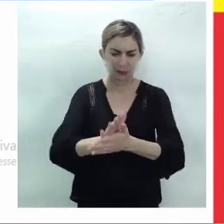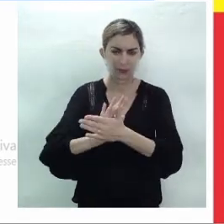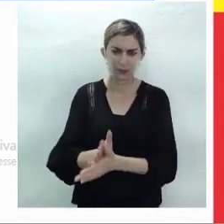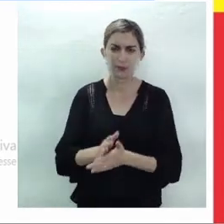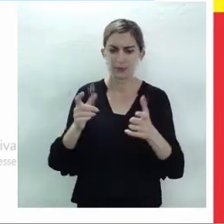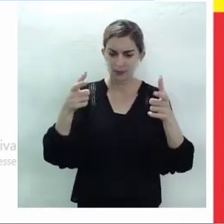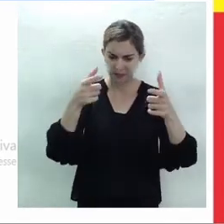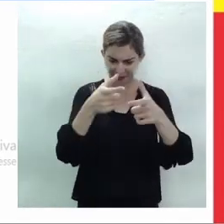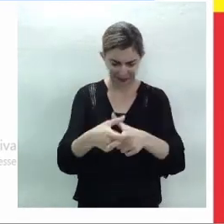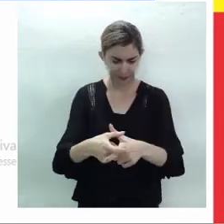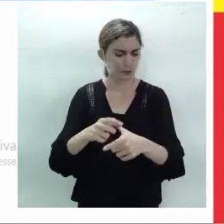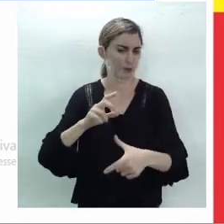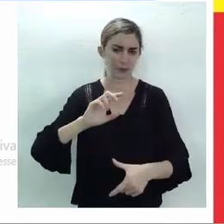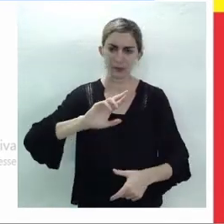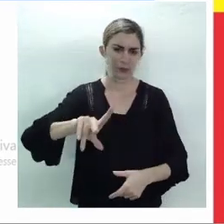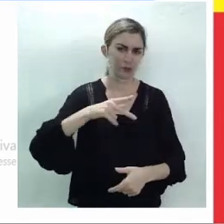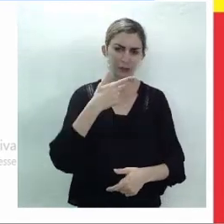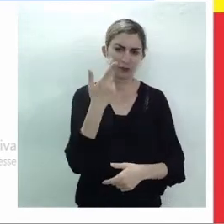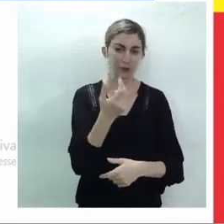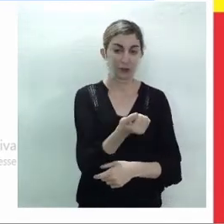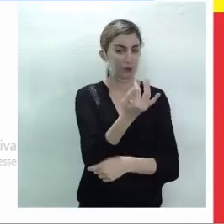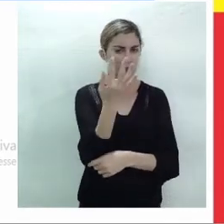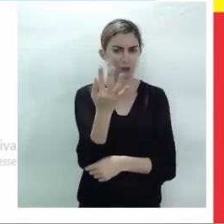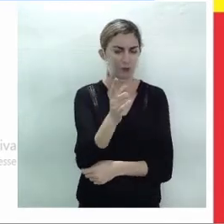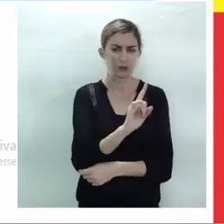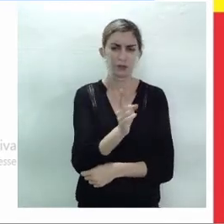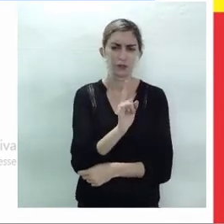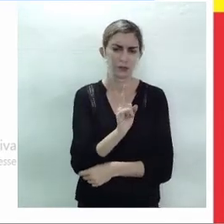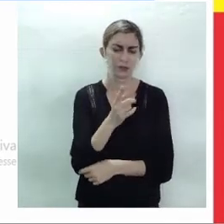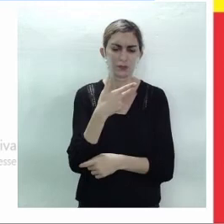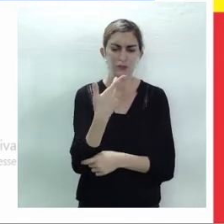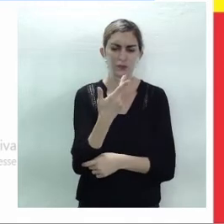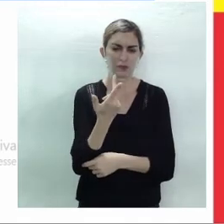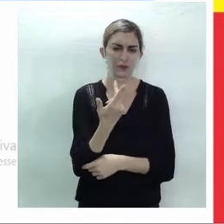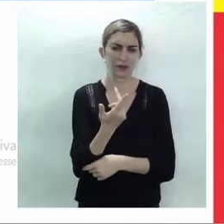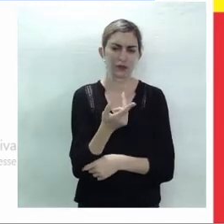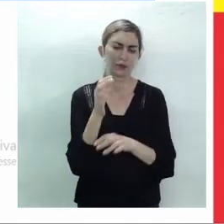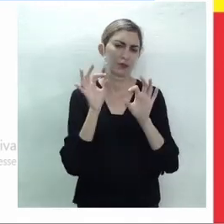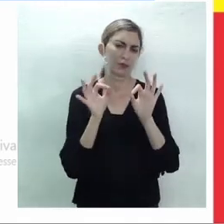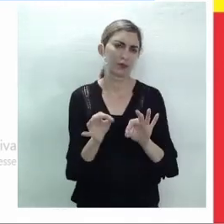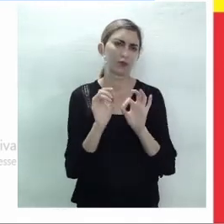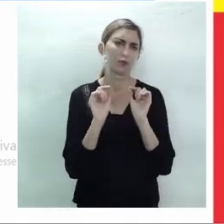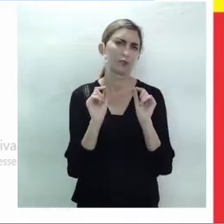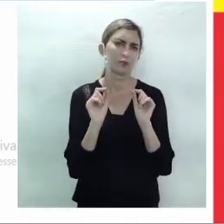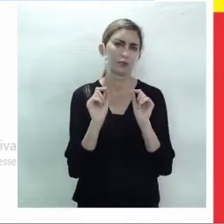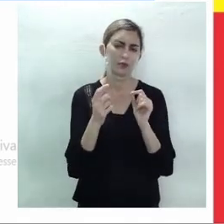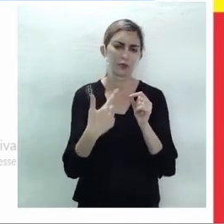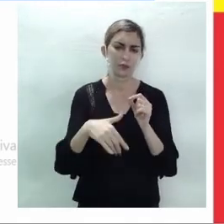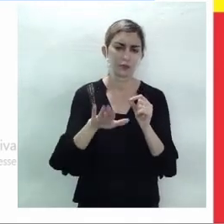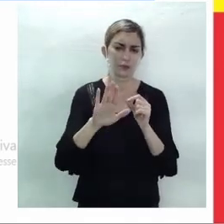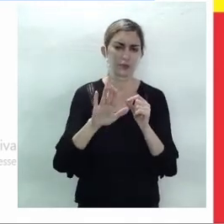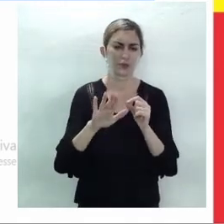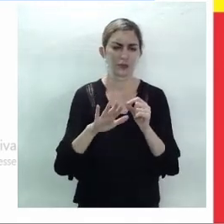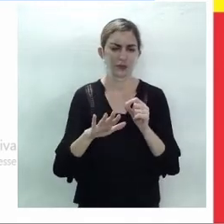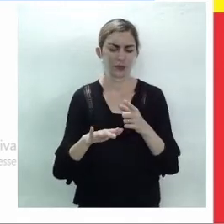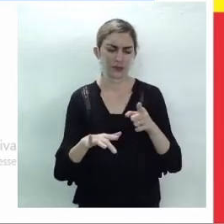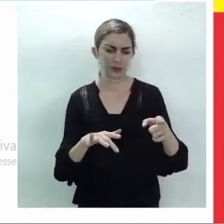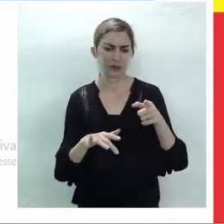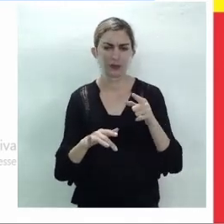quando eu falo em minoria, e não estou falando em quantidade, certo? Estou falando justamente daqueles que estão à